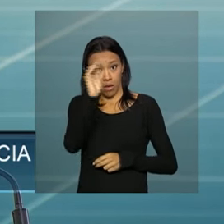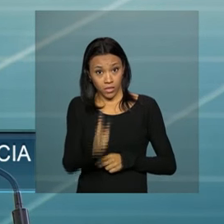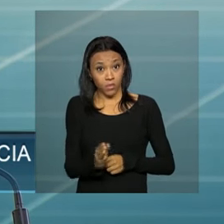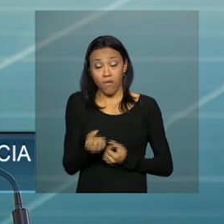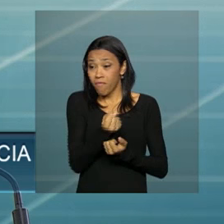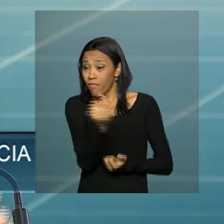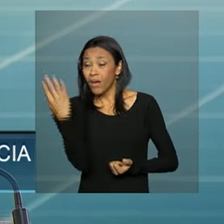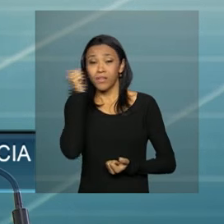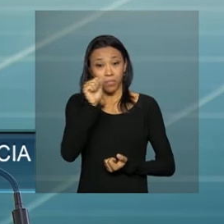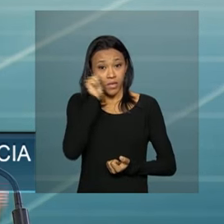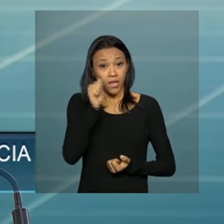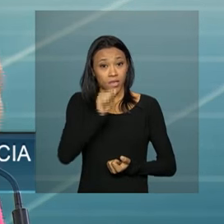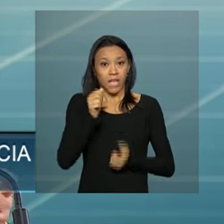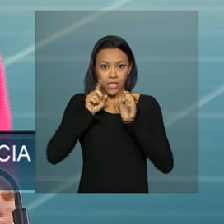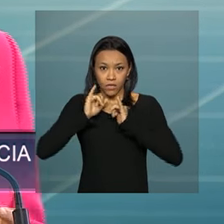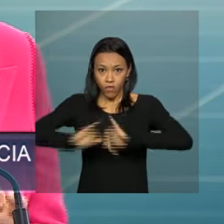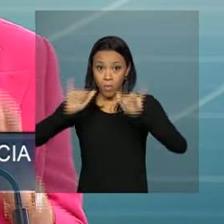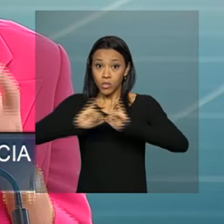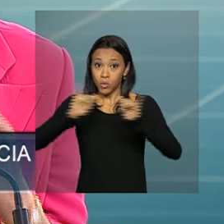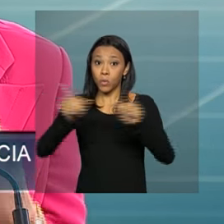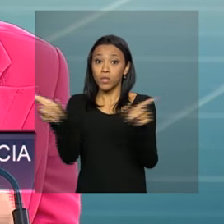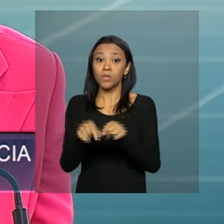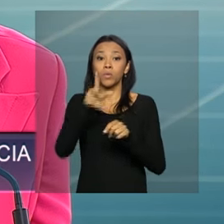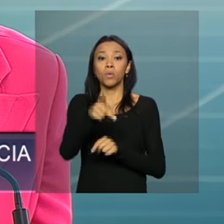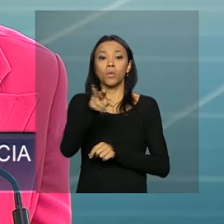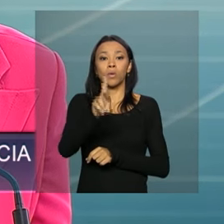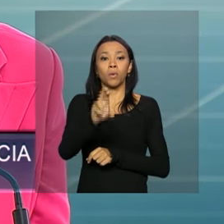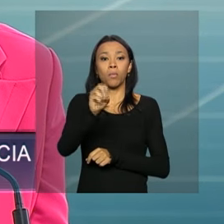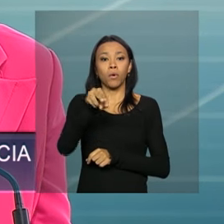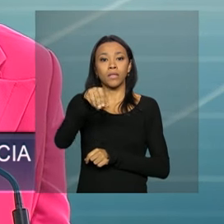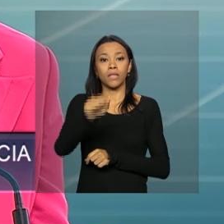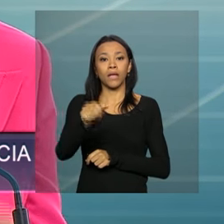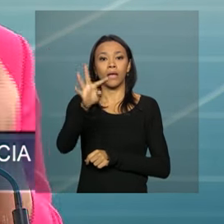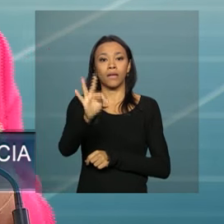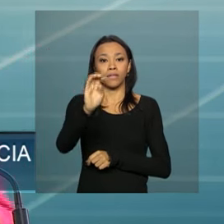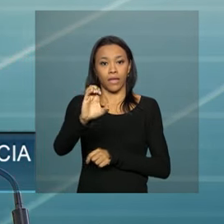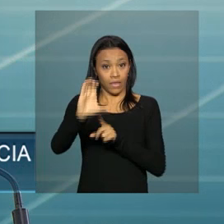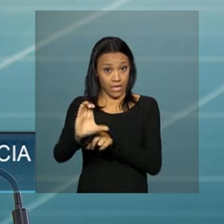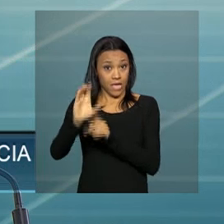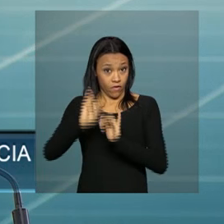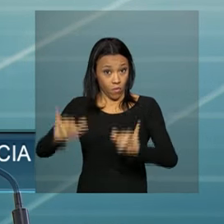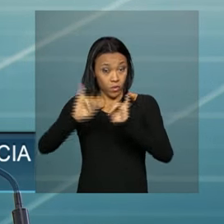muitas brasileiras, os dados do Pronatec são muito importantes, Leonora, no que se refere